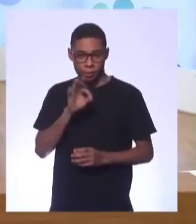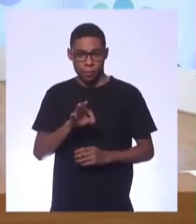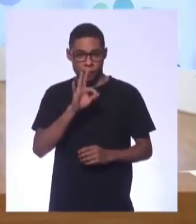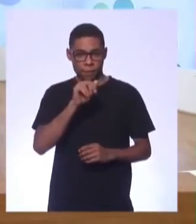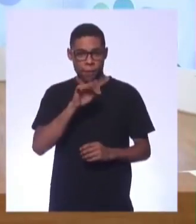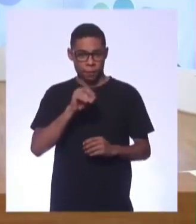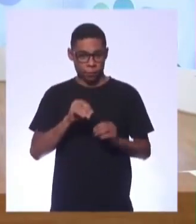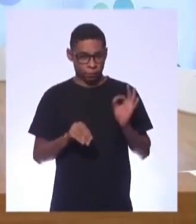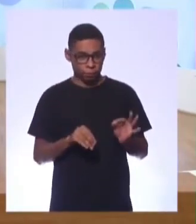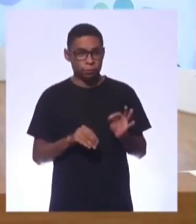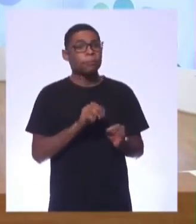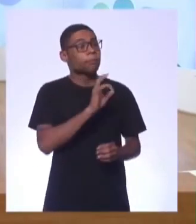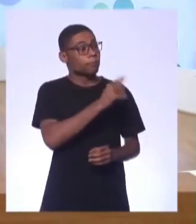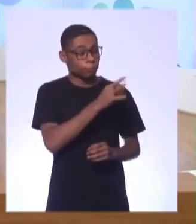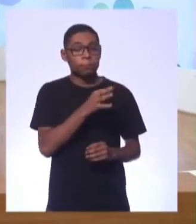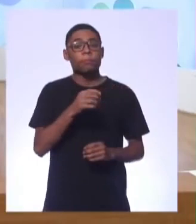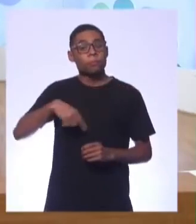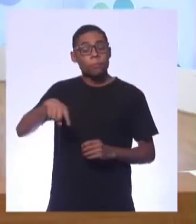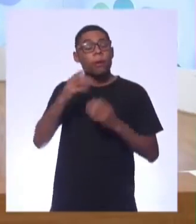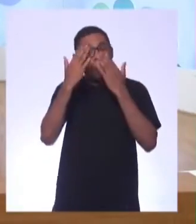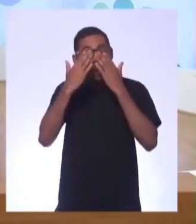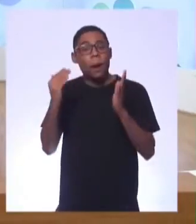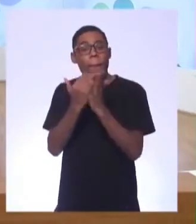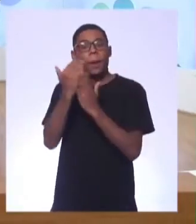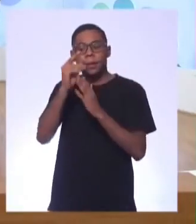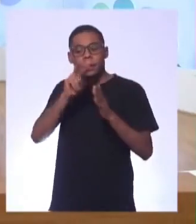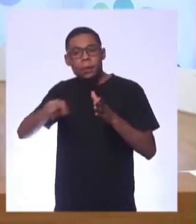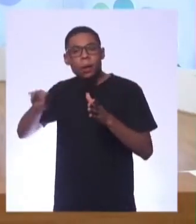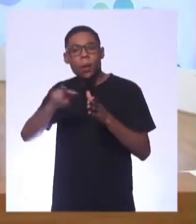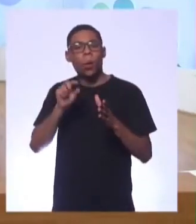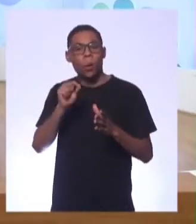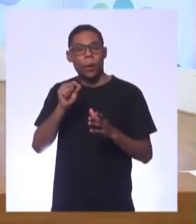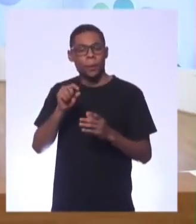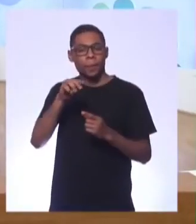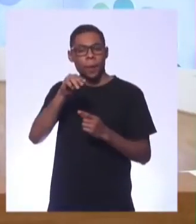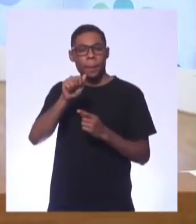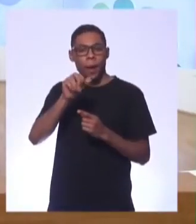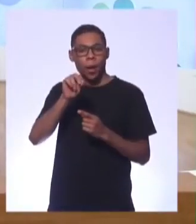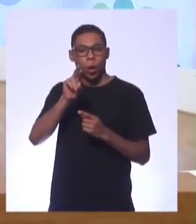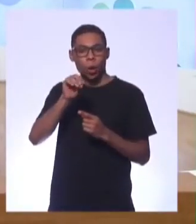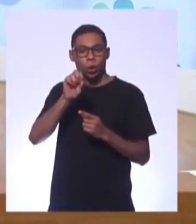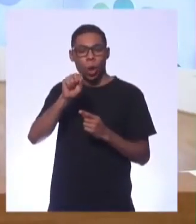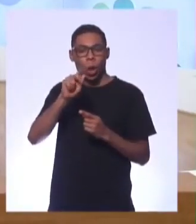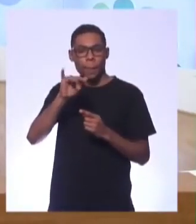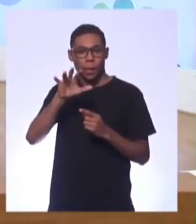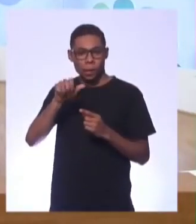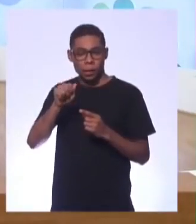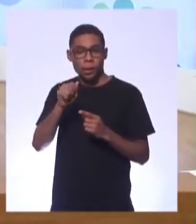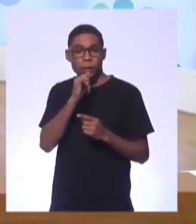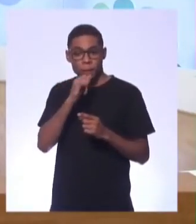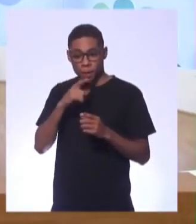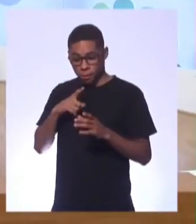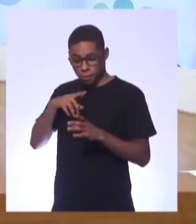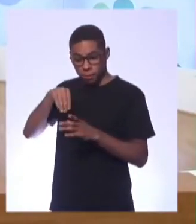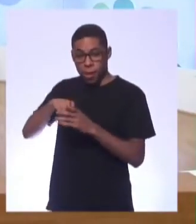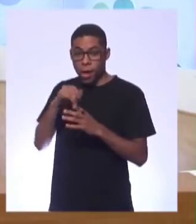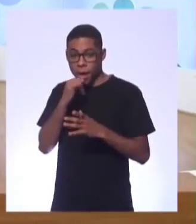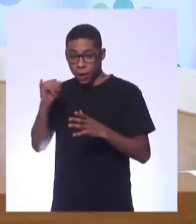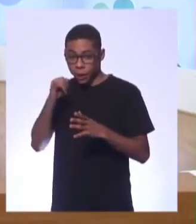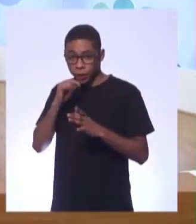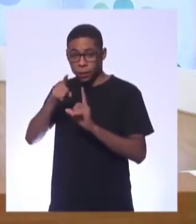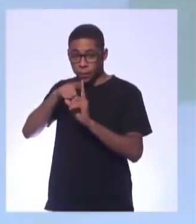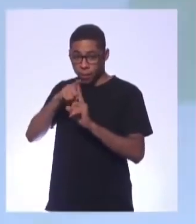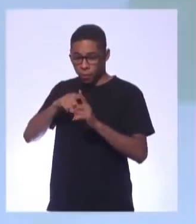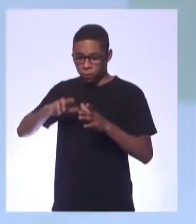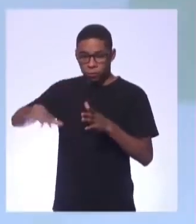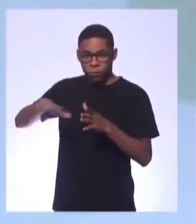Isso é muito que a gente viu, né, inicialmente uma visão macroscópica, né? Que você coloca sobre algo que está recebendo energia térmica, né? A gente